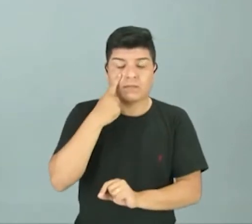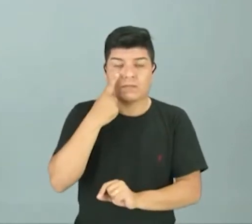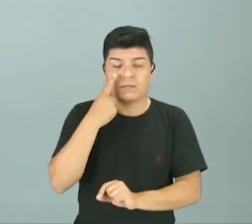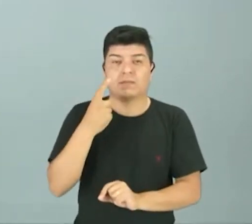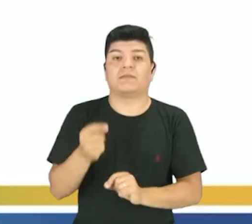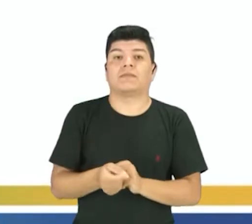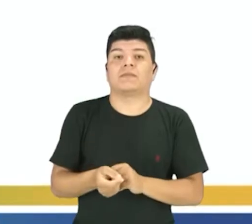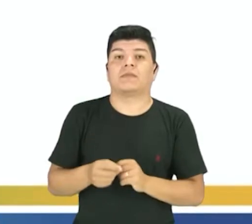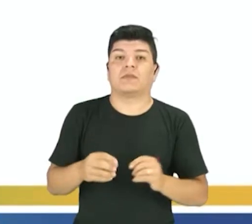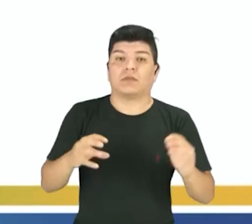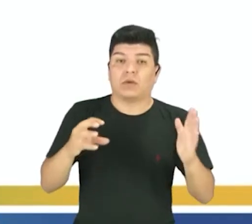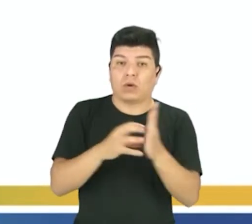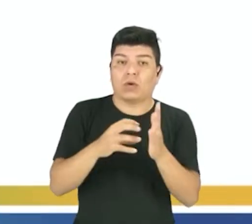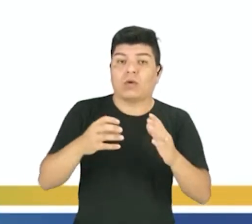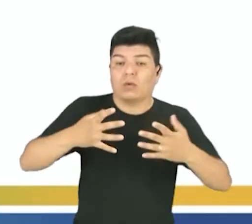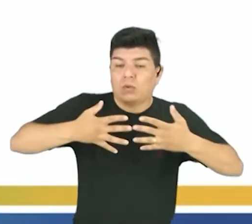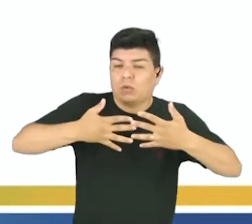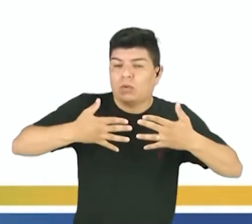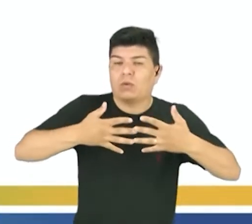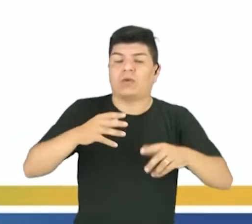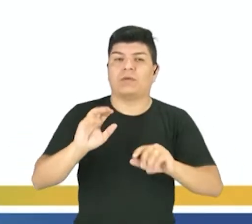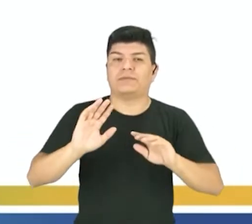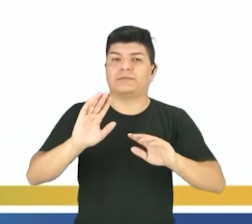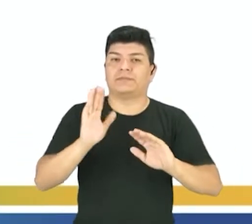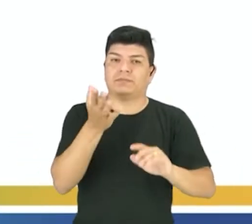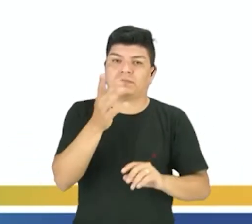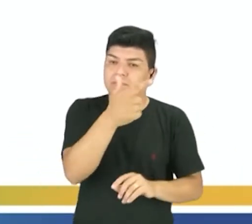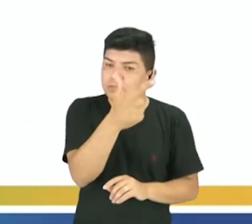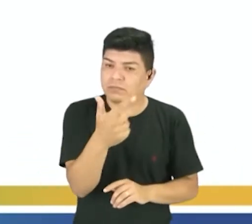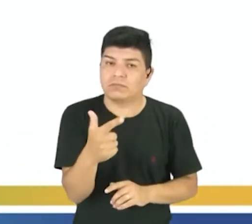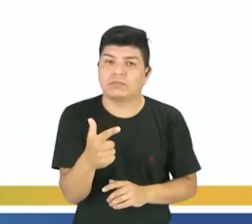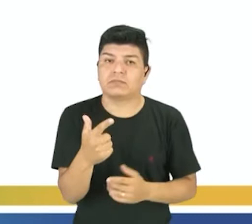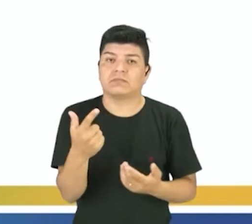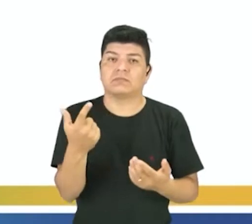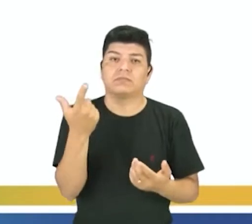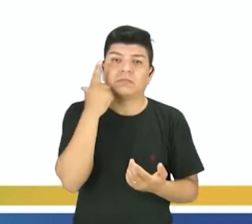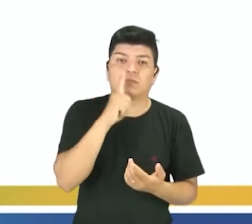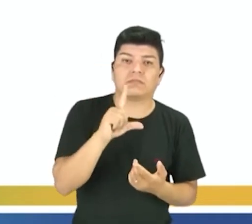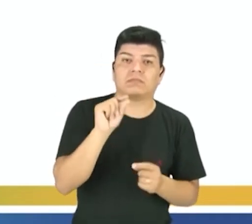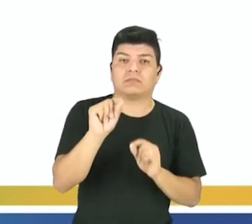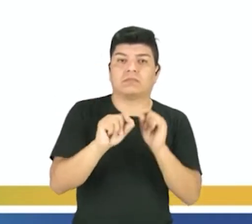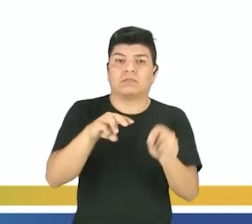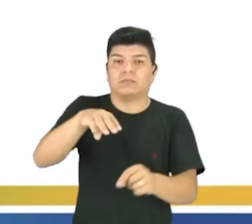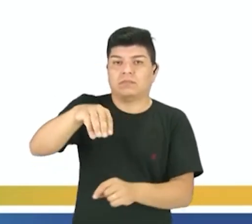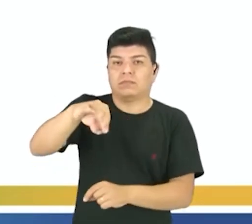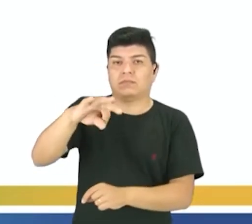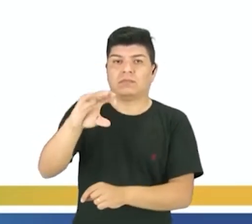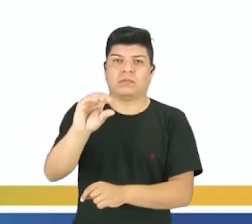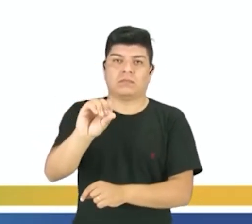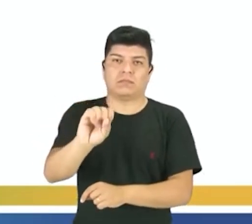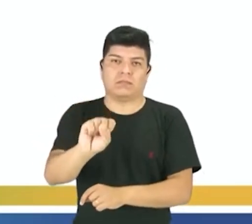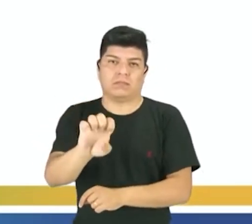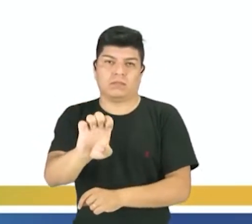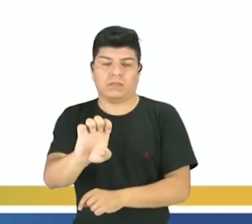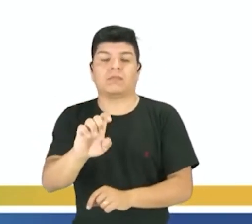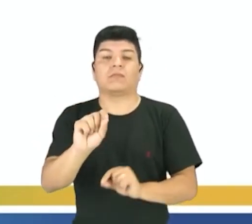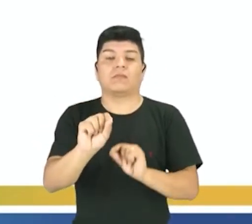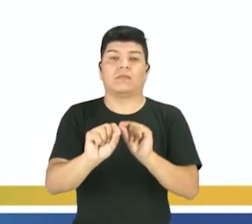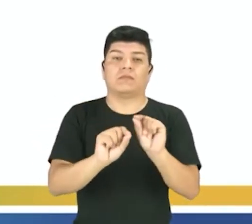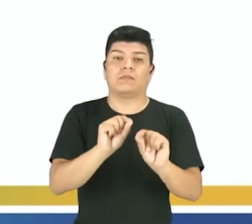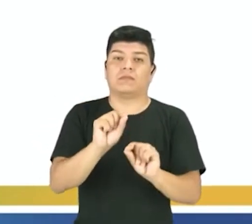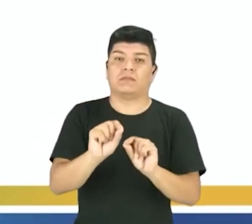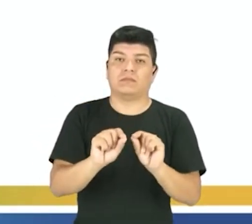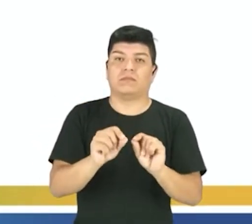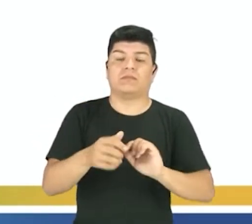permanentes, eles são tecidos, né, que já não têm essa capacidade de mitose, ou seja, já cessou. Eles já são